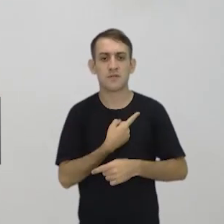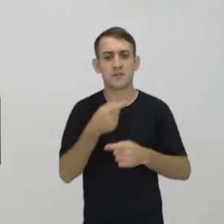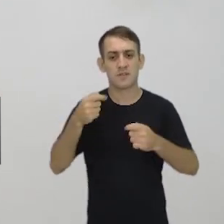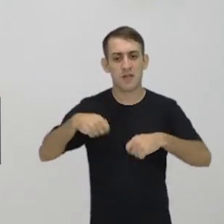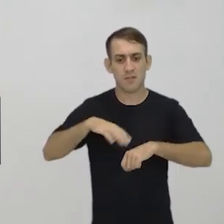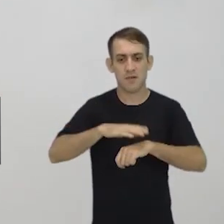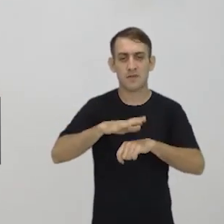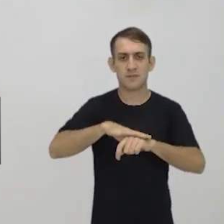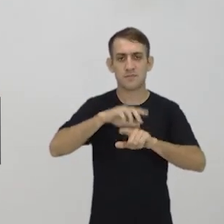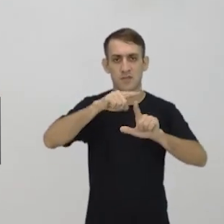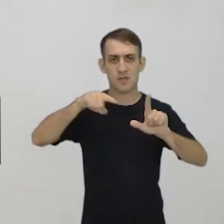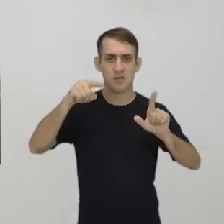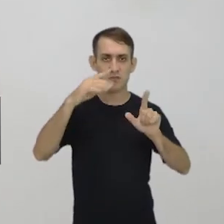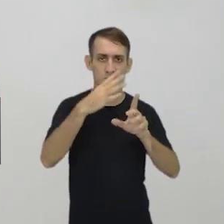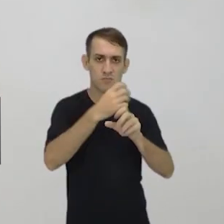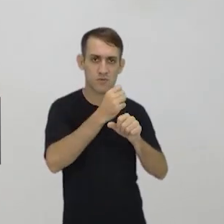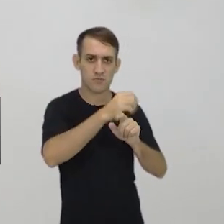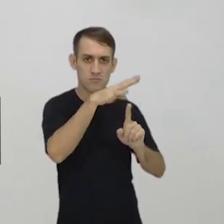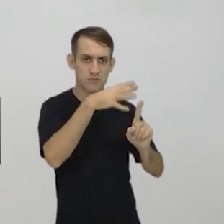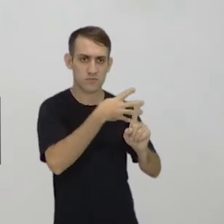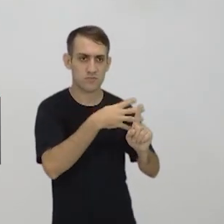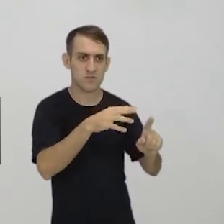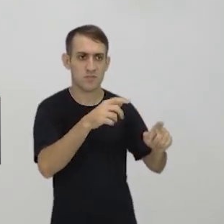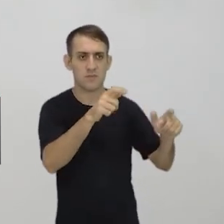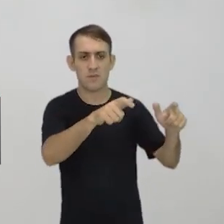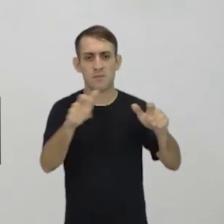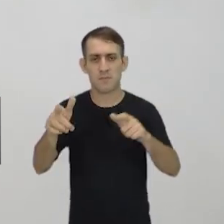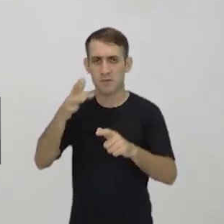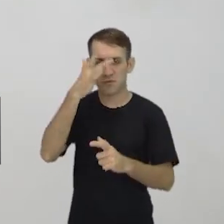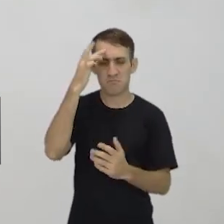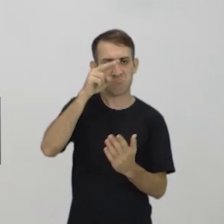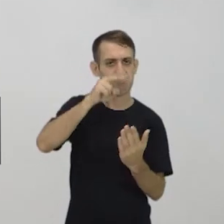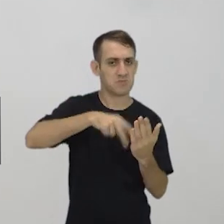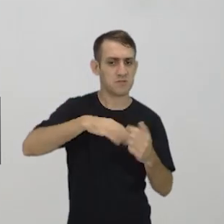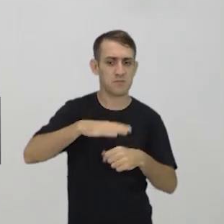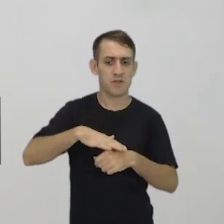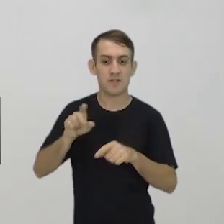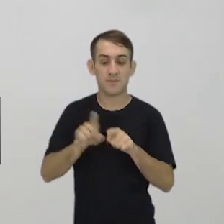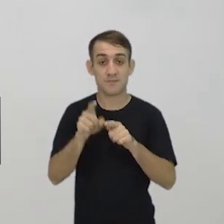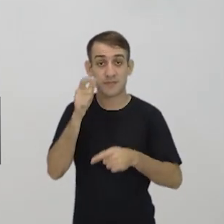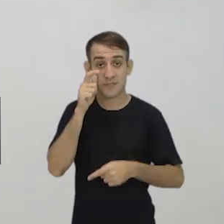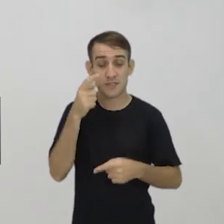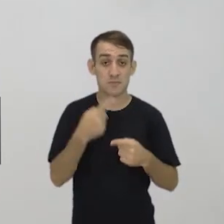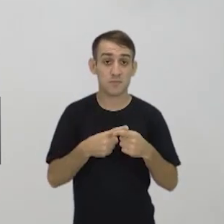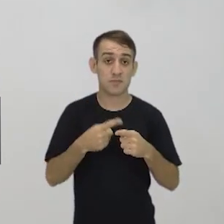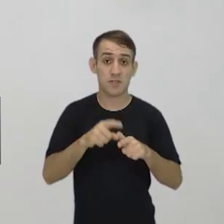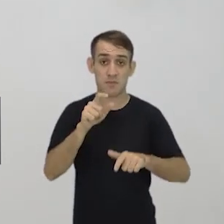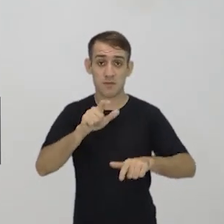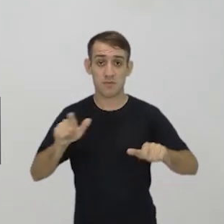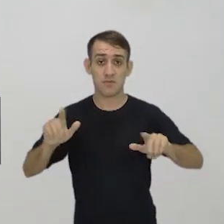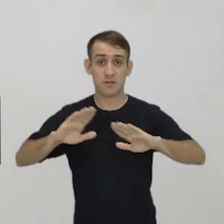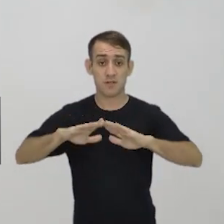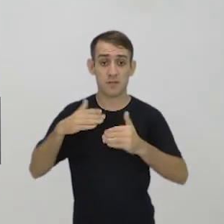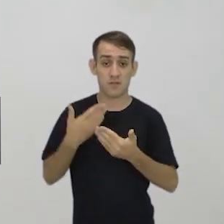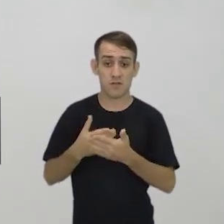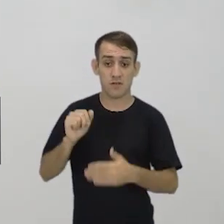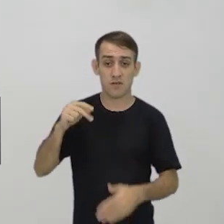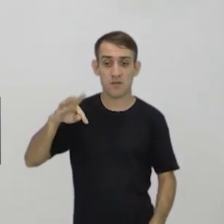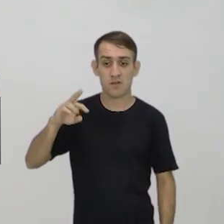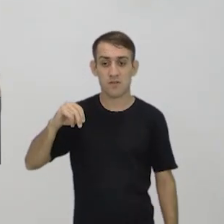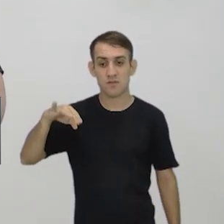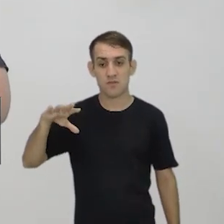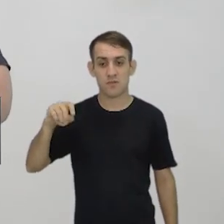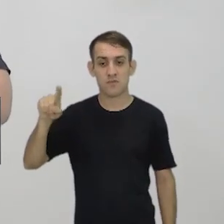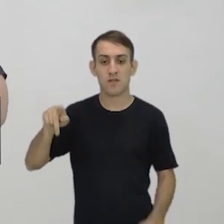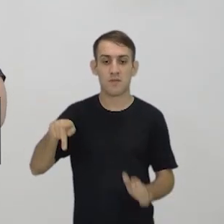gráfico dividindo a região do Brasil que consome mais livros ou que lê mais, que é interessante, porque o pessoal aqui da Escola Estadual Antônio Dias Pascoal, lá